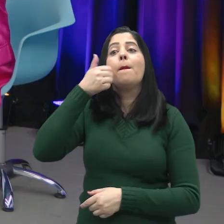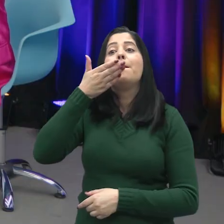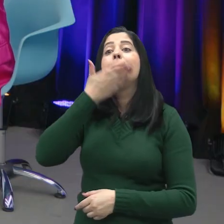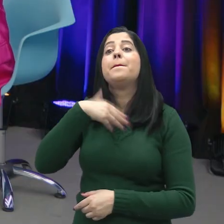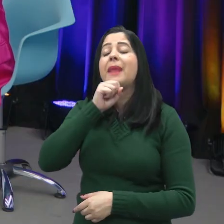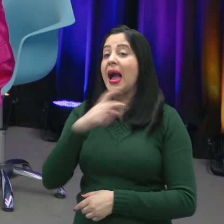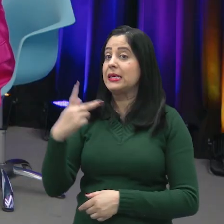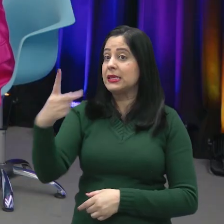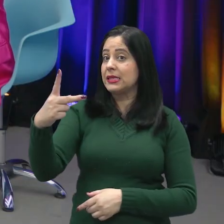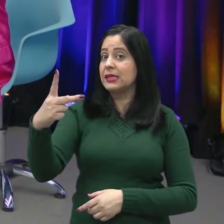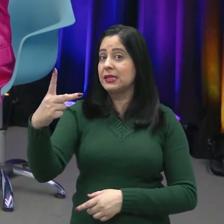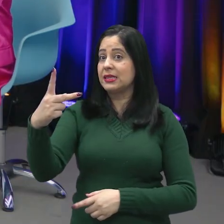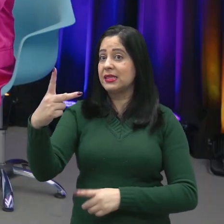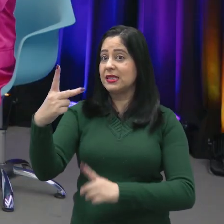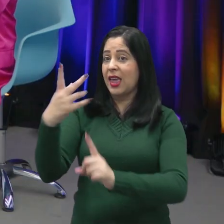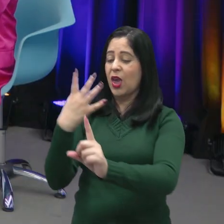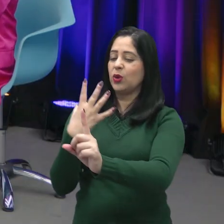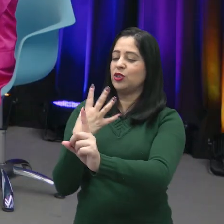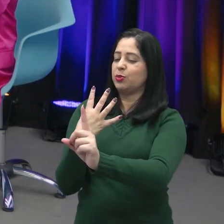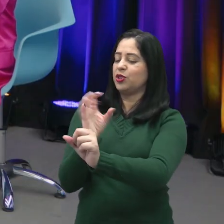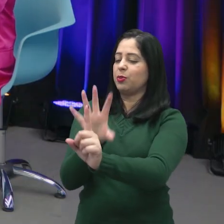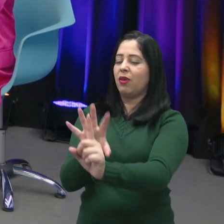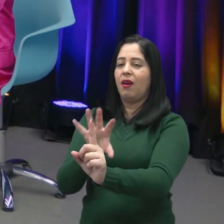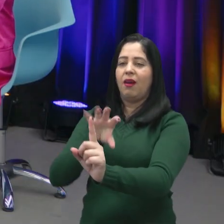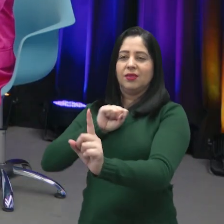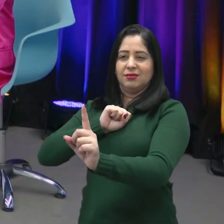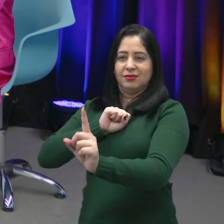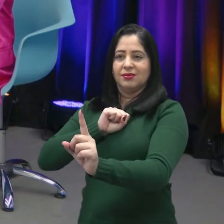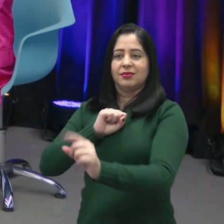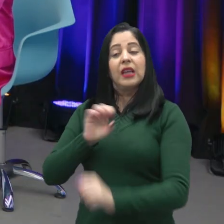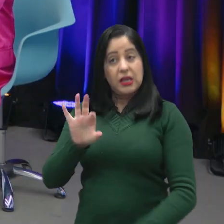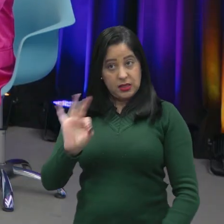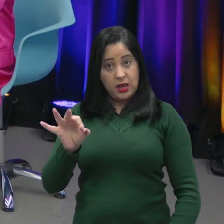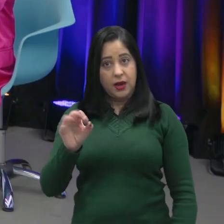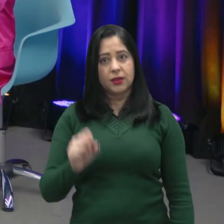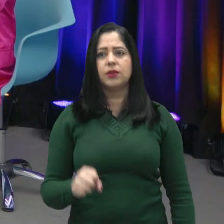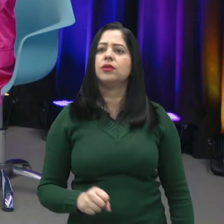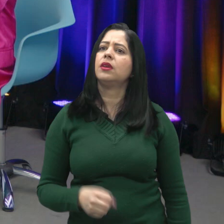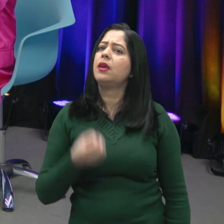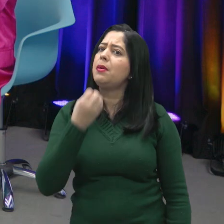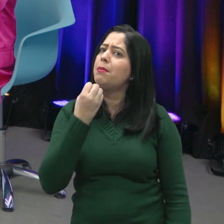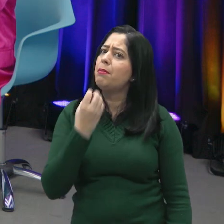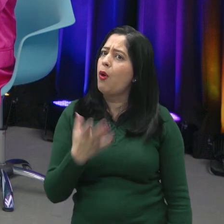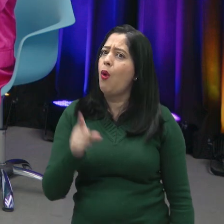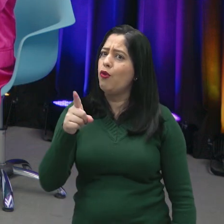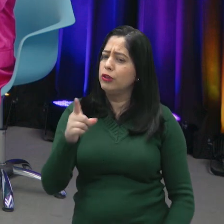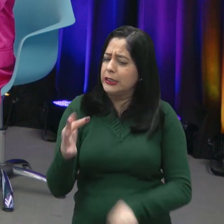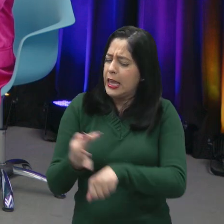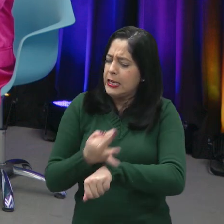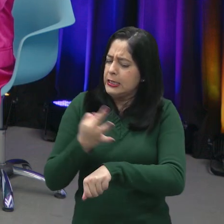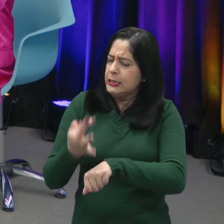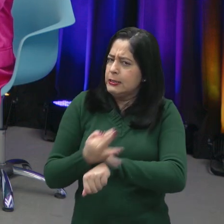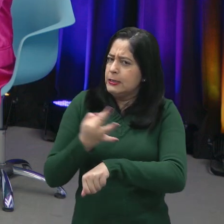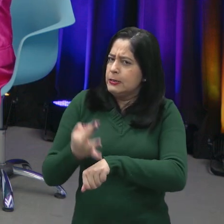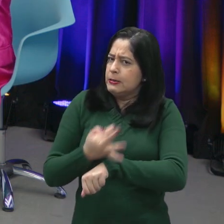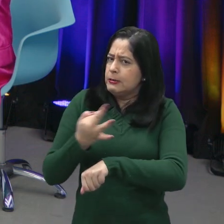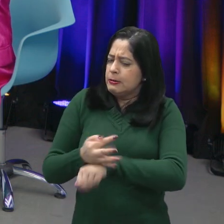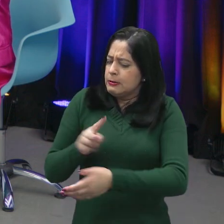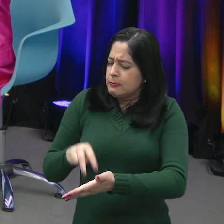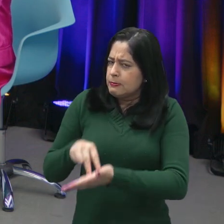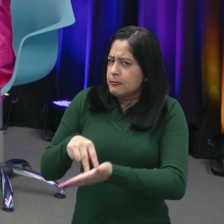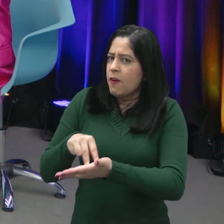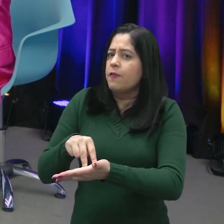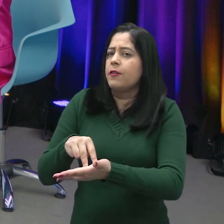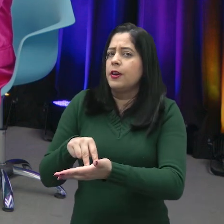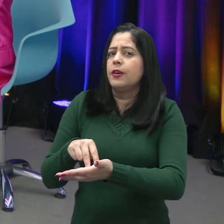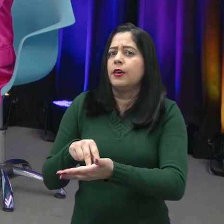primeira inspiração, né? Ele te inspirou nisso, então, assim, que bom que você teve essa veia tão resistente, resiliente, que é o que a gente vai falar